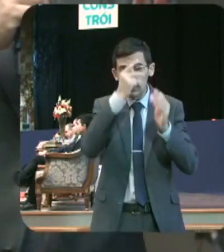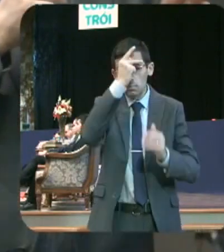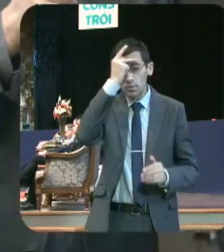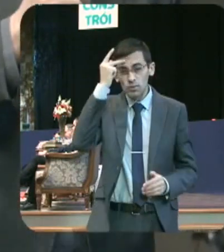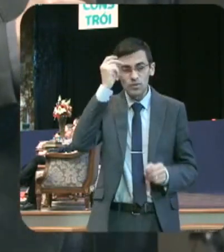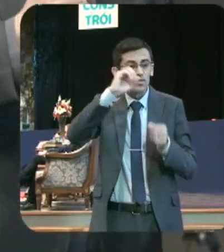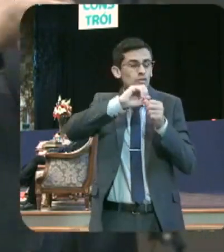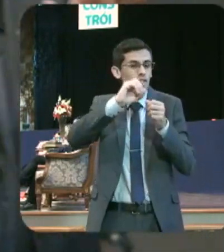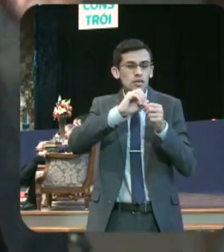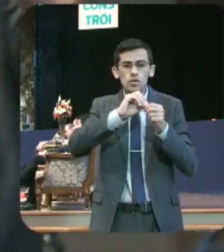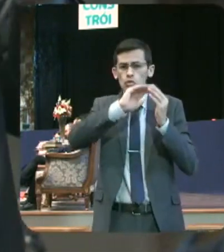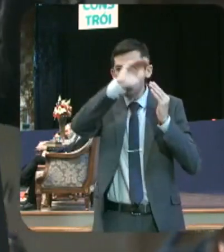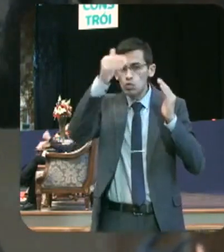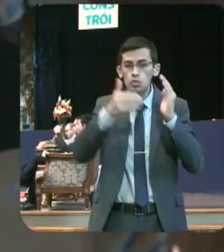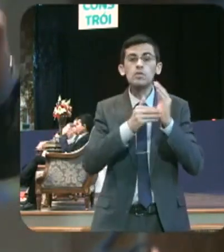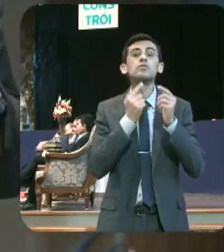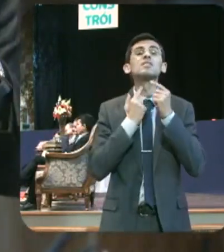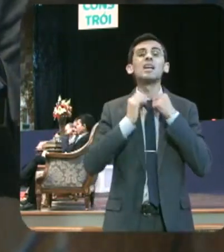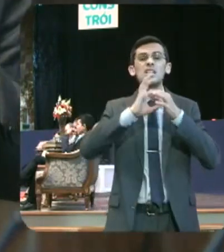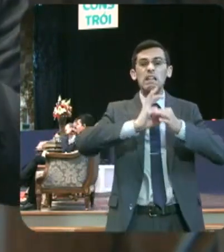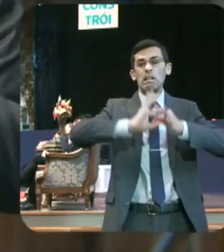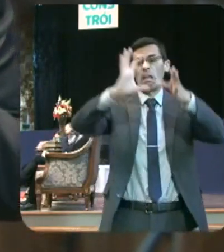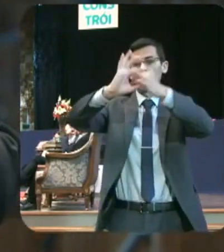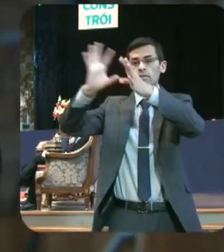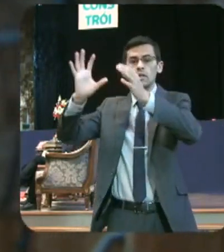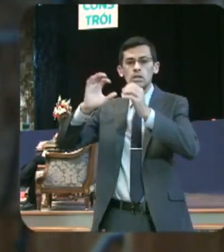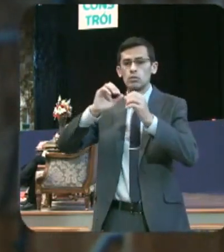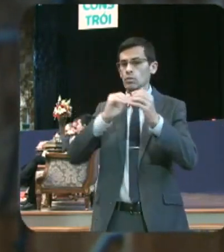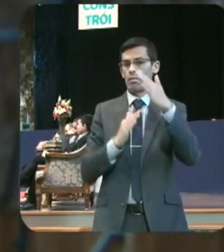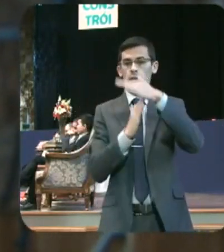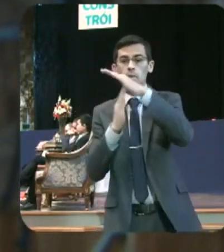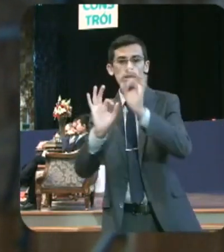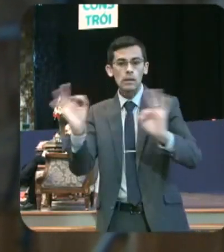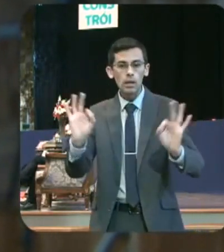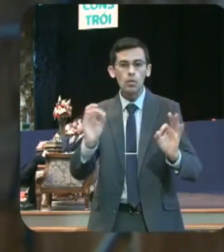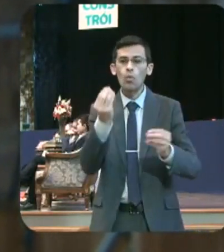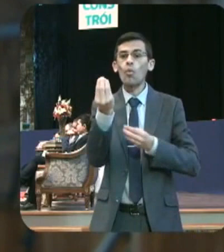quer, na hora que quer, sem nenhum controle social?